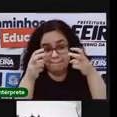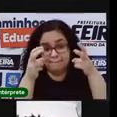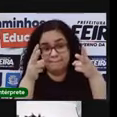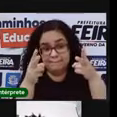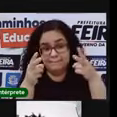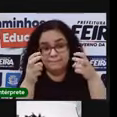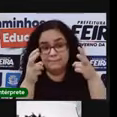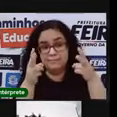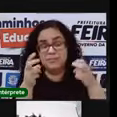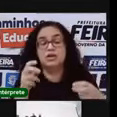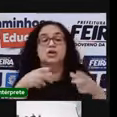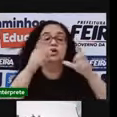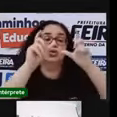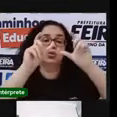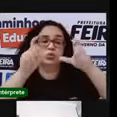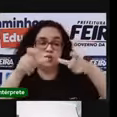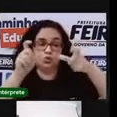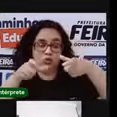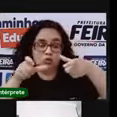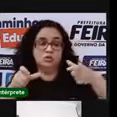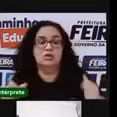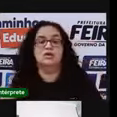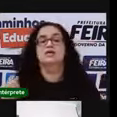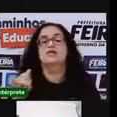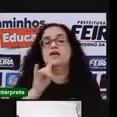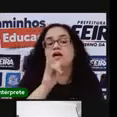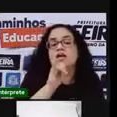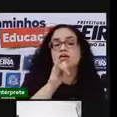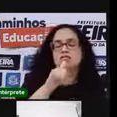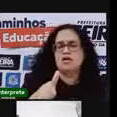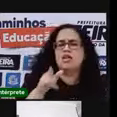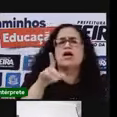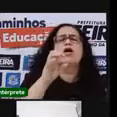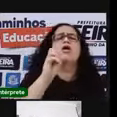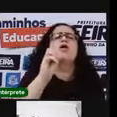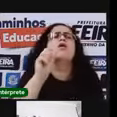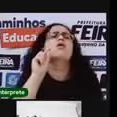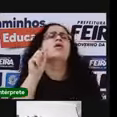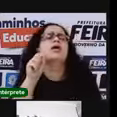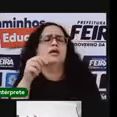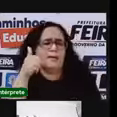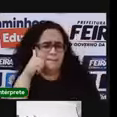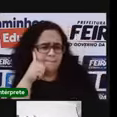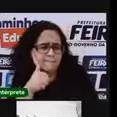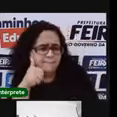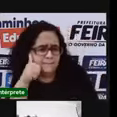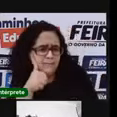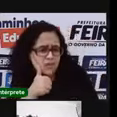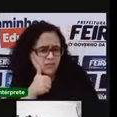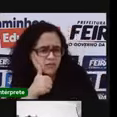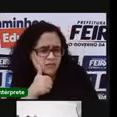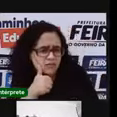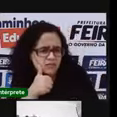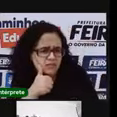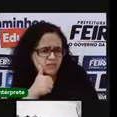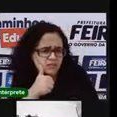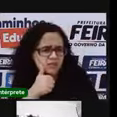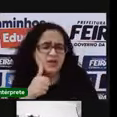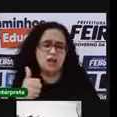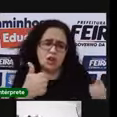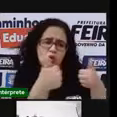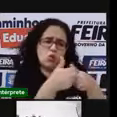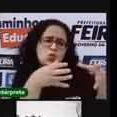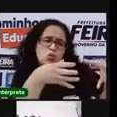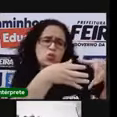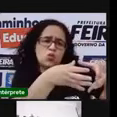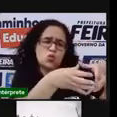está em determinado lugar, que a gente fala, olha aquela outra mulher ali. Eu estou com uma turminha de colegas, eu estou